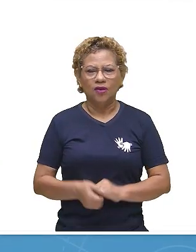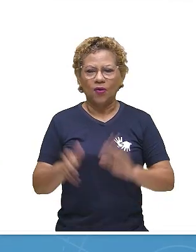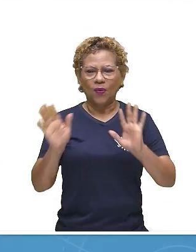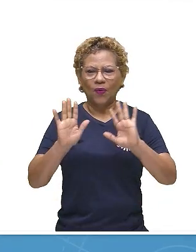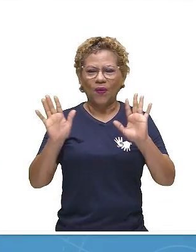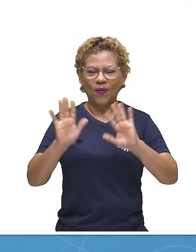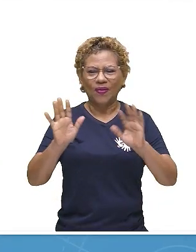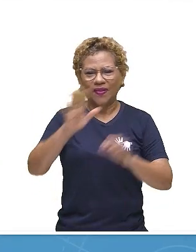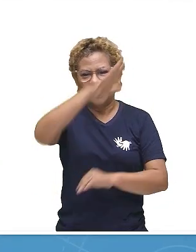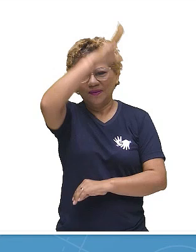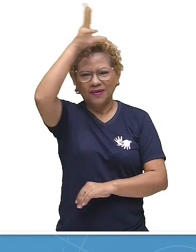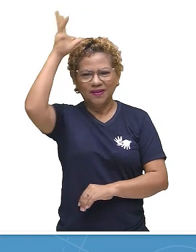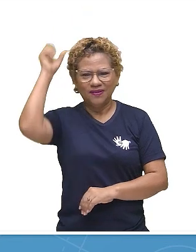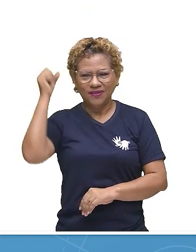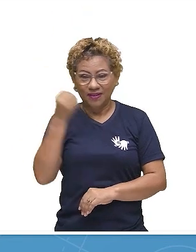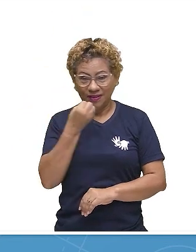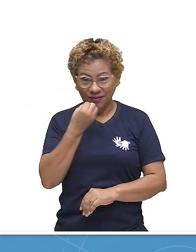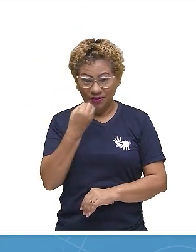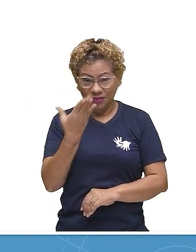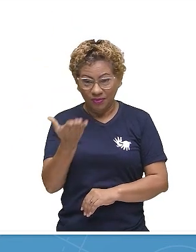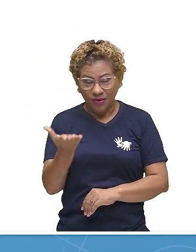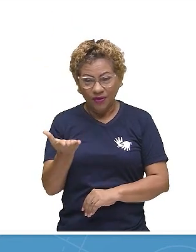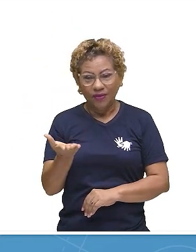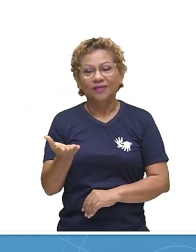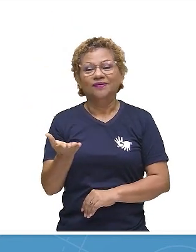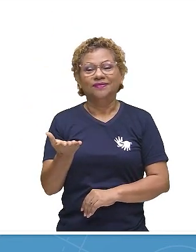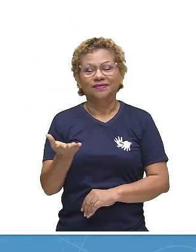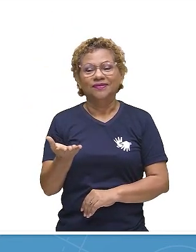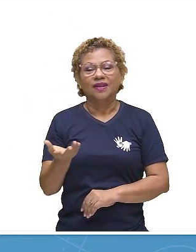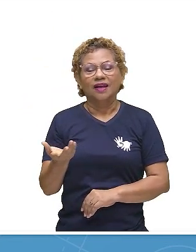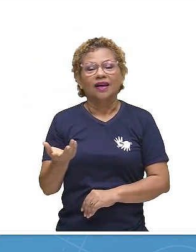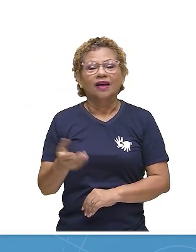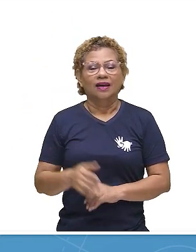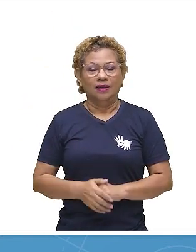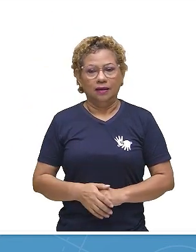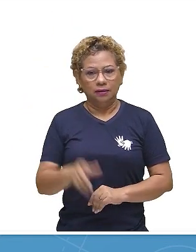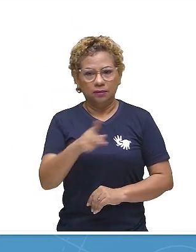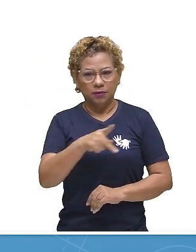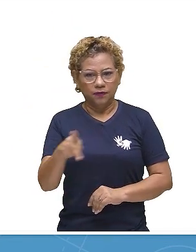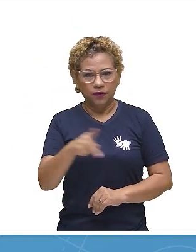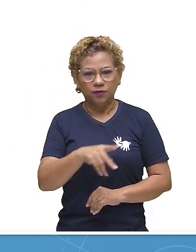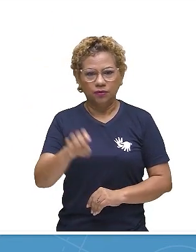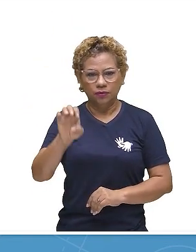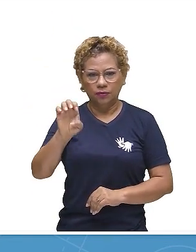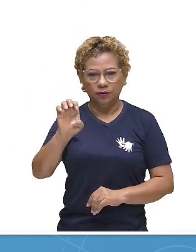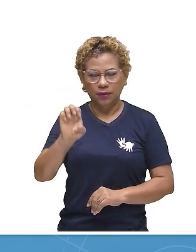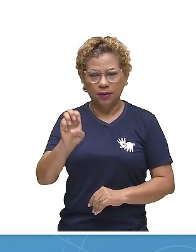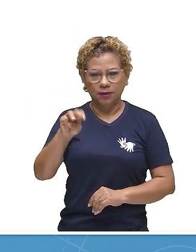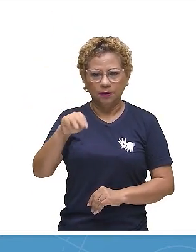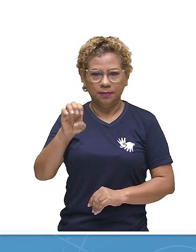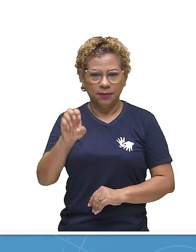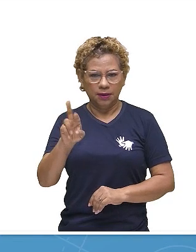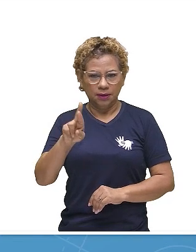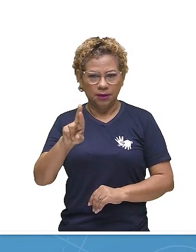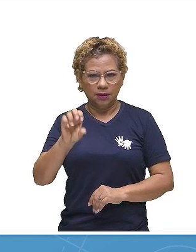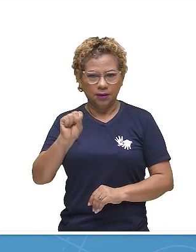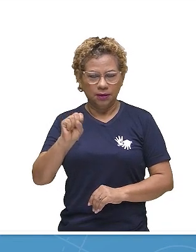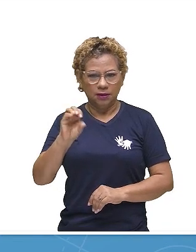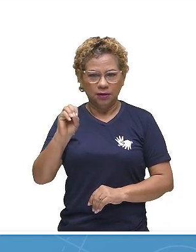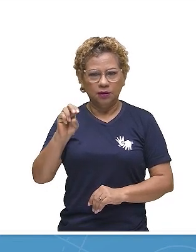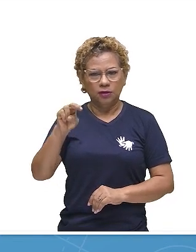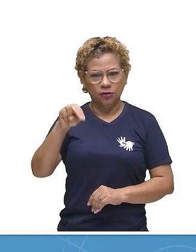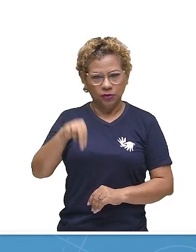Olá, Amazonas, tudo bom? Estou de volta aqui para mais uma aula de matemática. Quem vos fala é o professor Emerson Marão. Vamos dar início, então, à